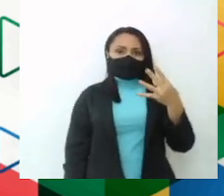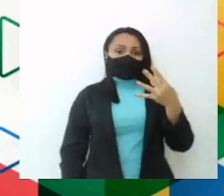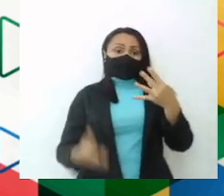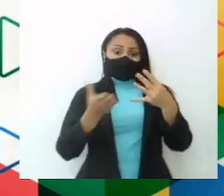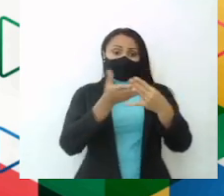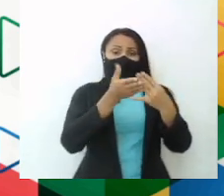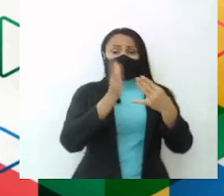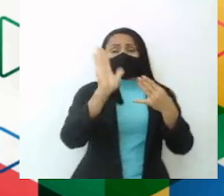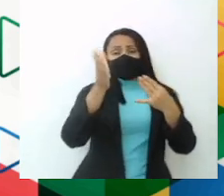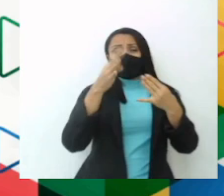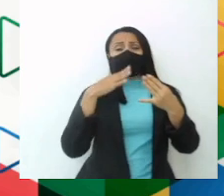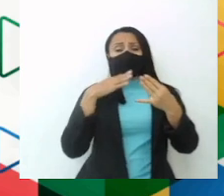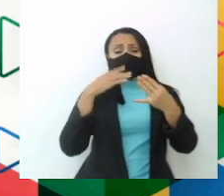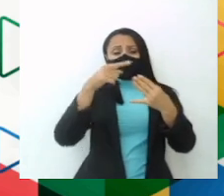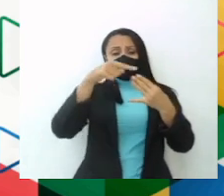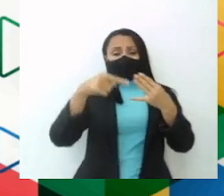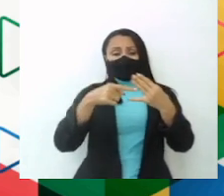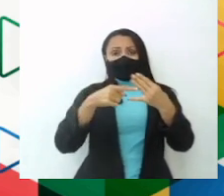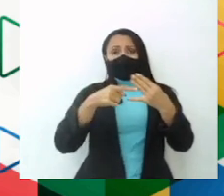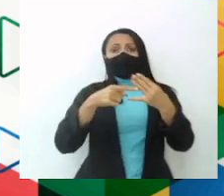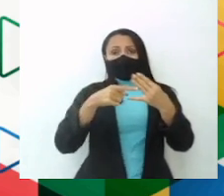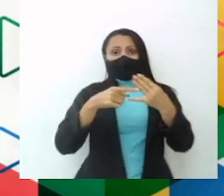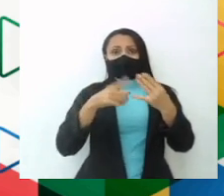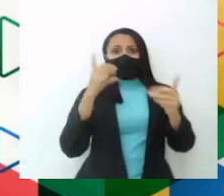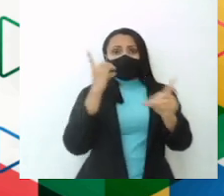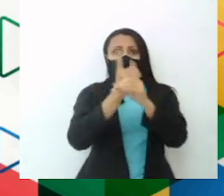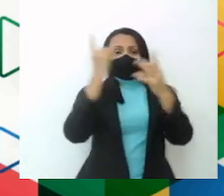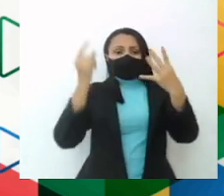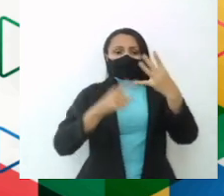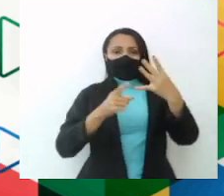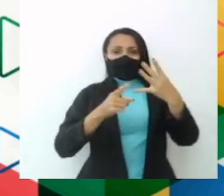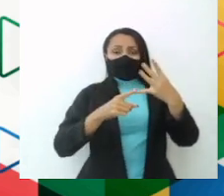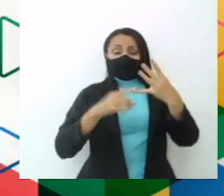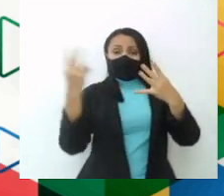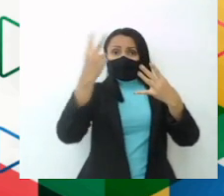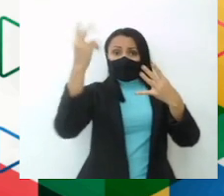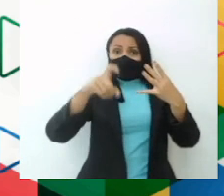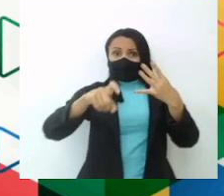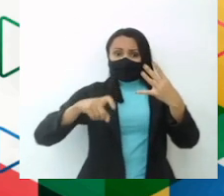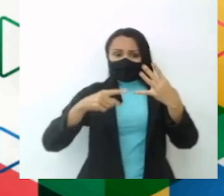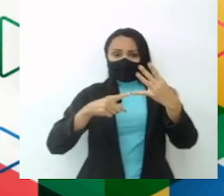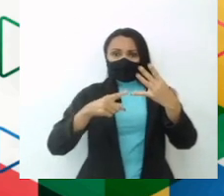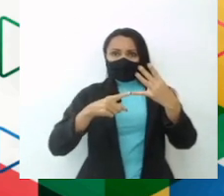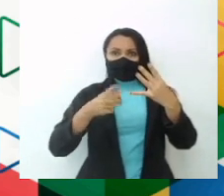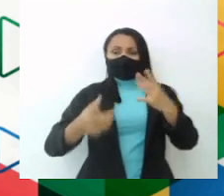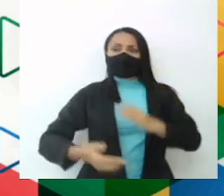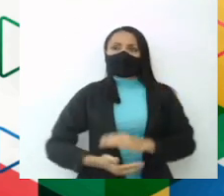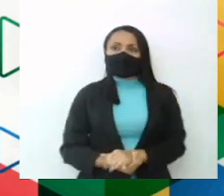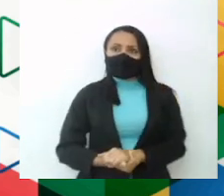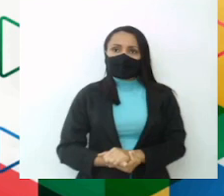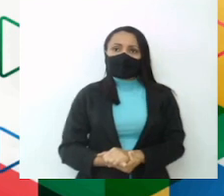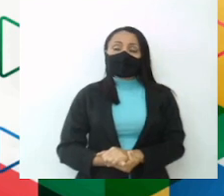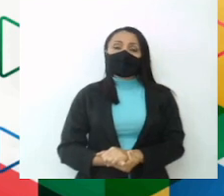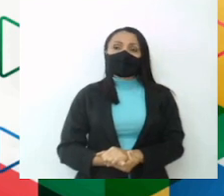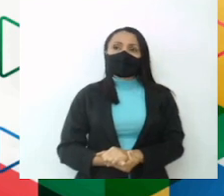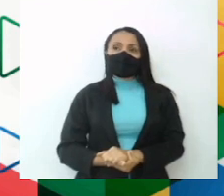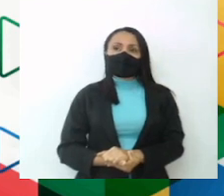já conheço. Então, eu estou querendo descobrir o quarto. E agora, a segunda parte é